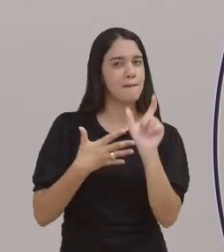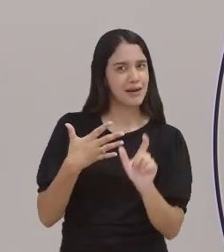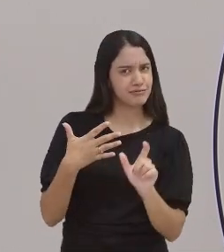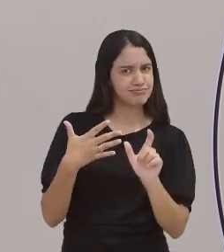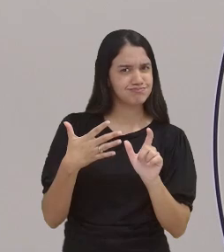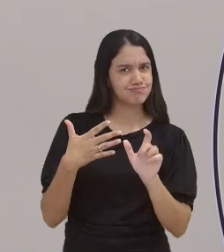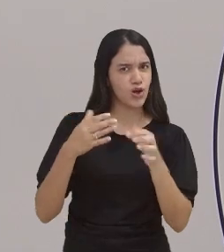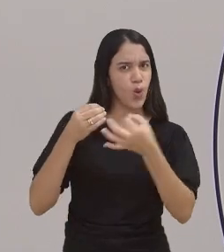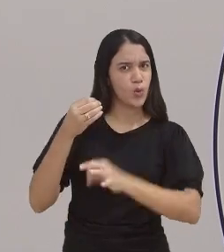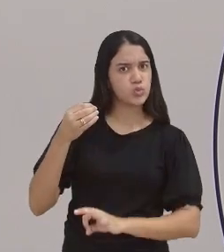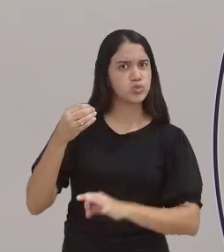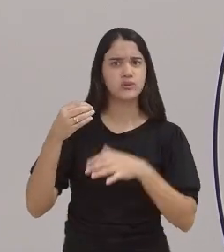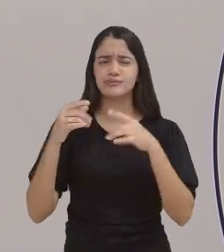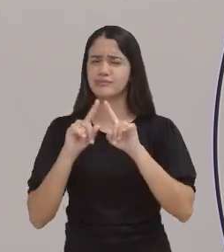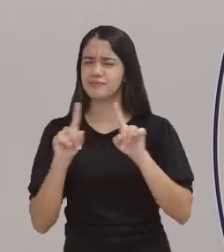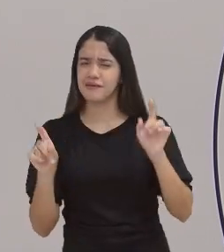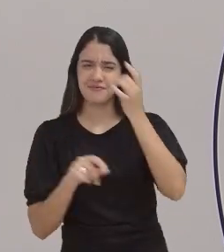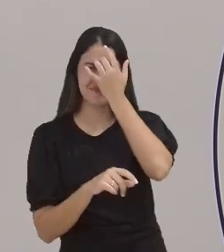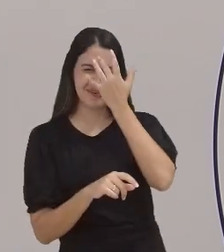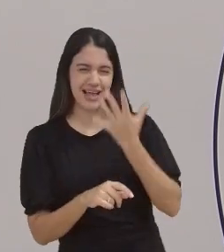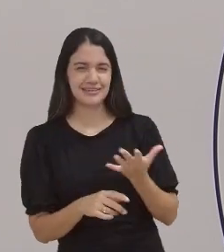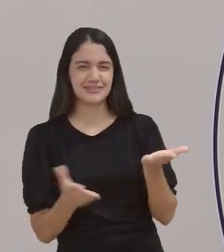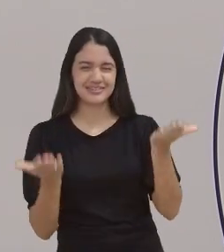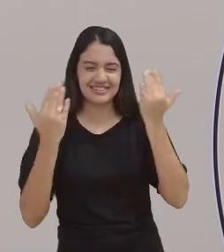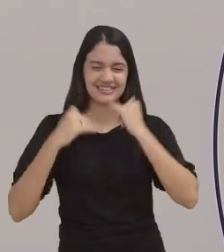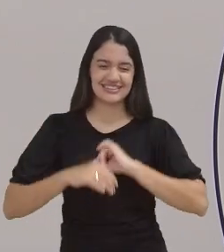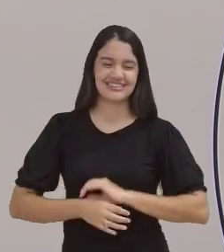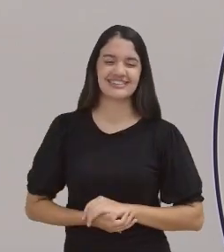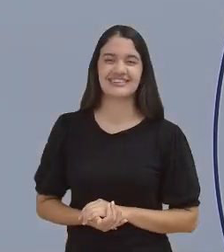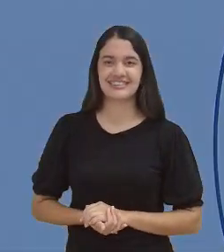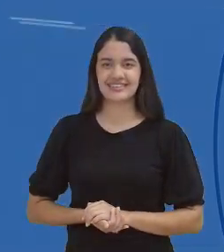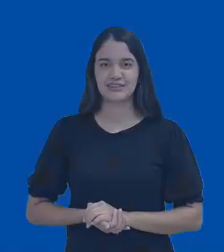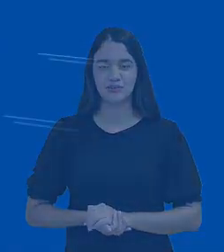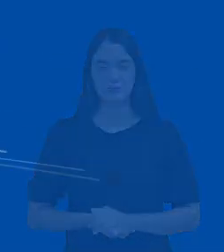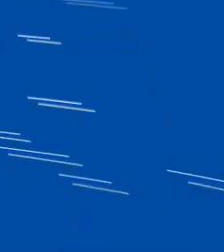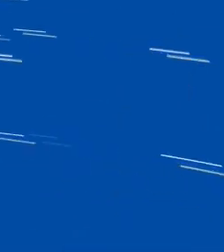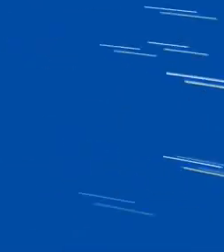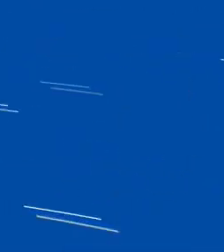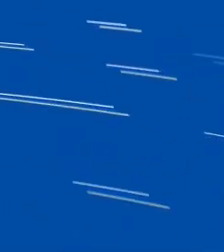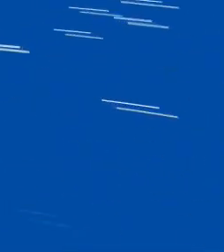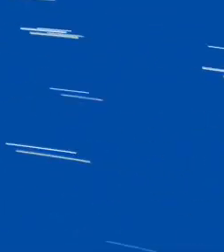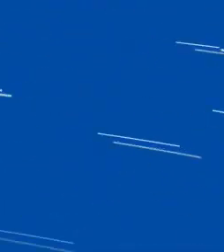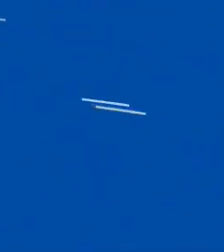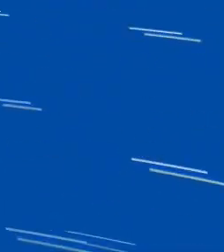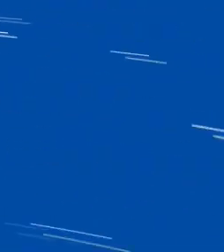grande, não é? Mas é super fácil. Vem comigo nessa onda!